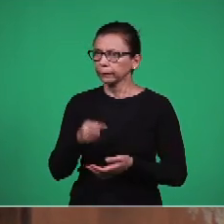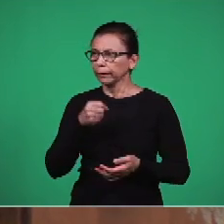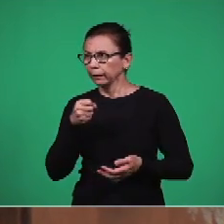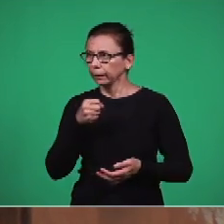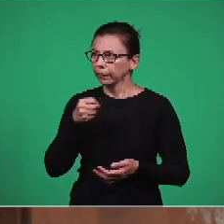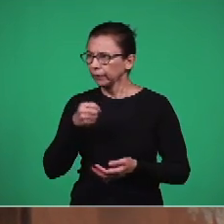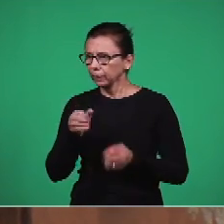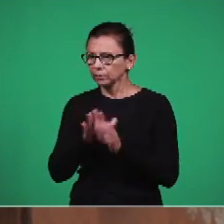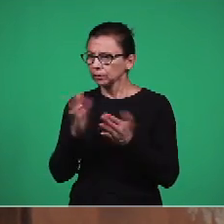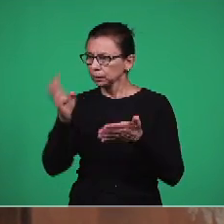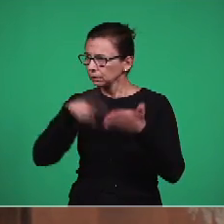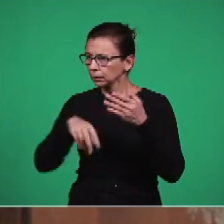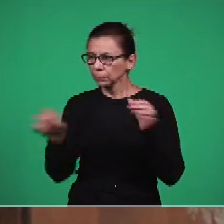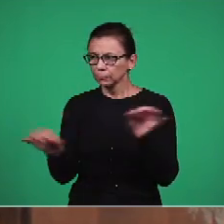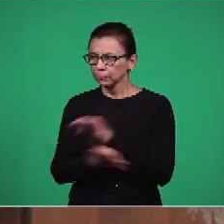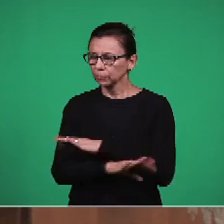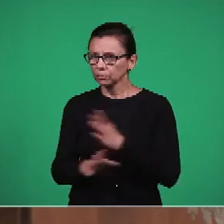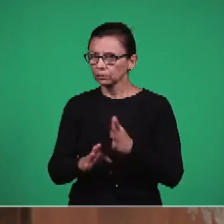abriu, leu, acabou.